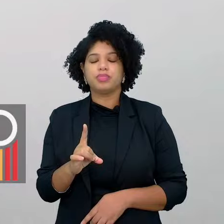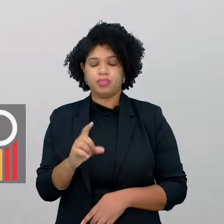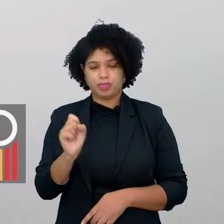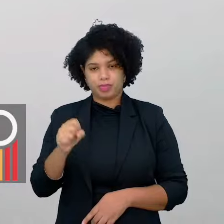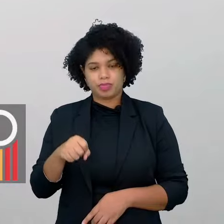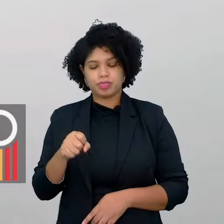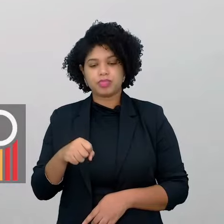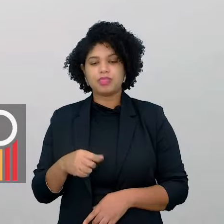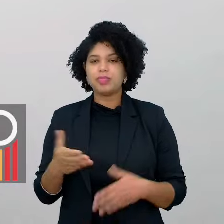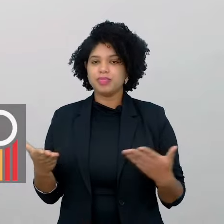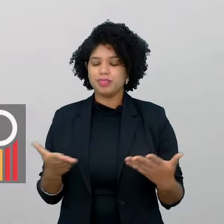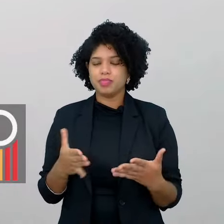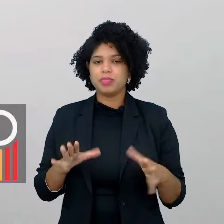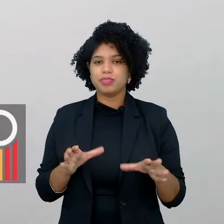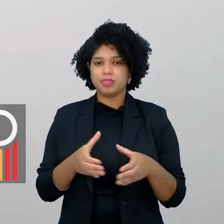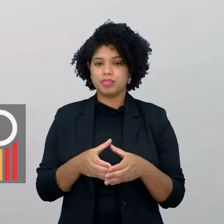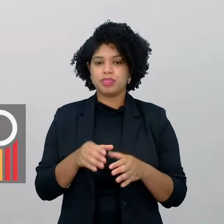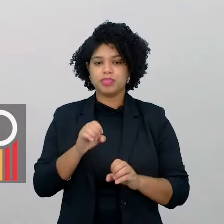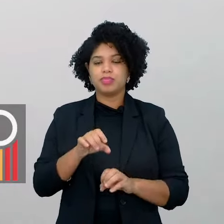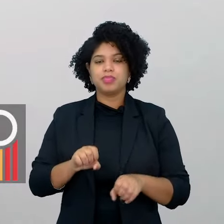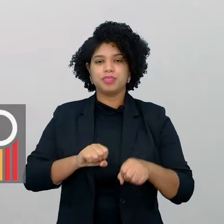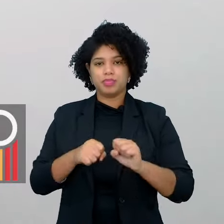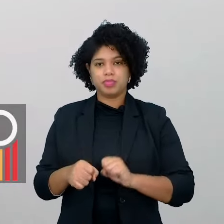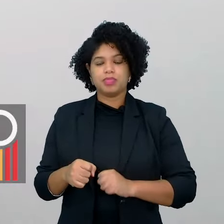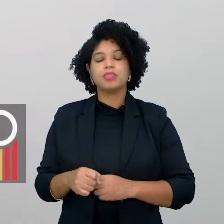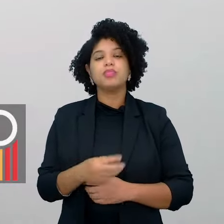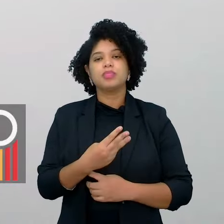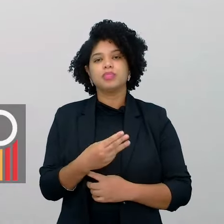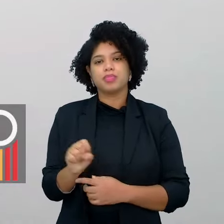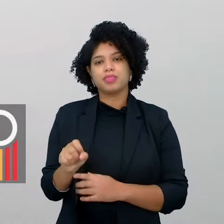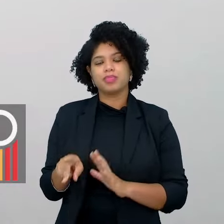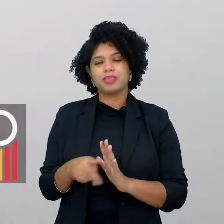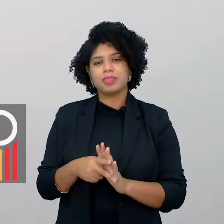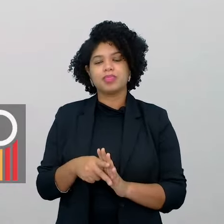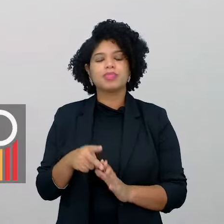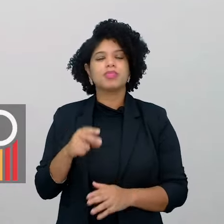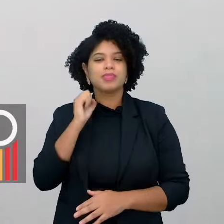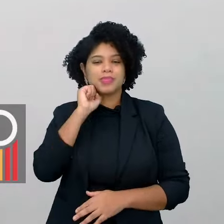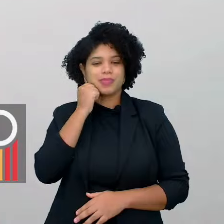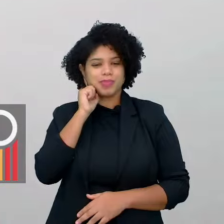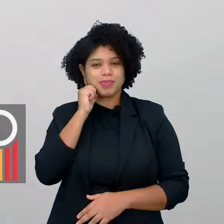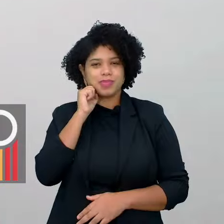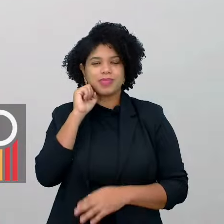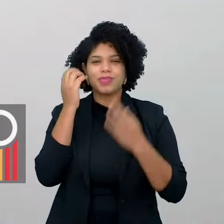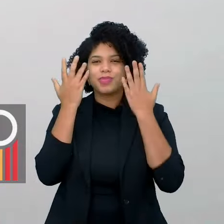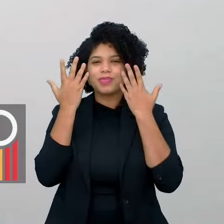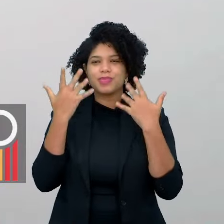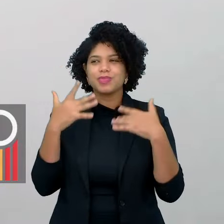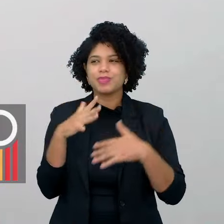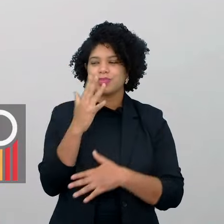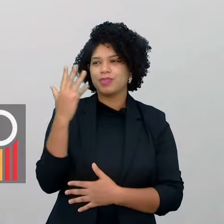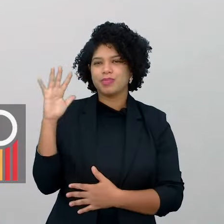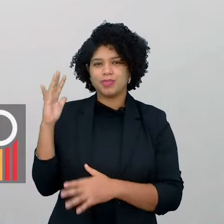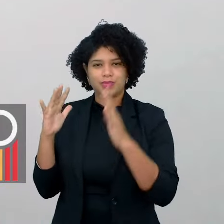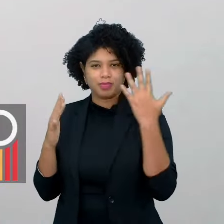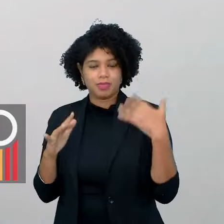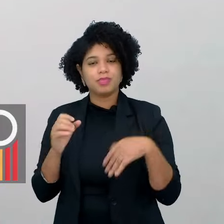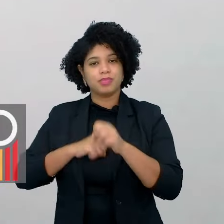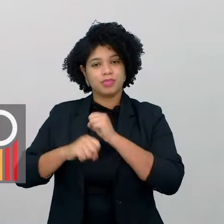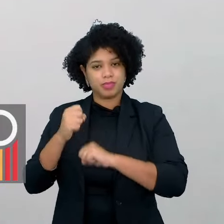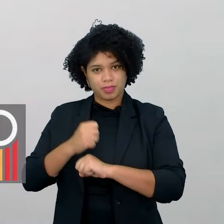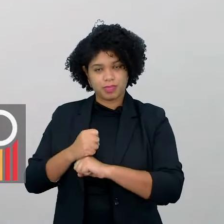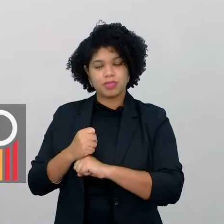e estou aqui na equipe de formadores da EFAP de Ciências da Natureza desde o ano passado. Eu já atuei aqui,